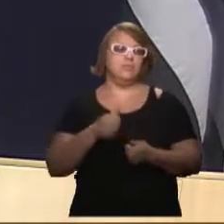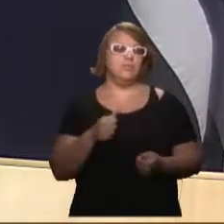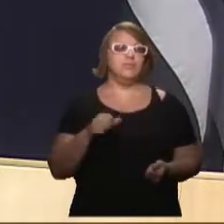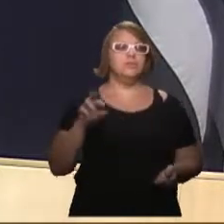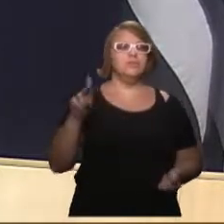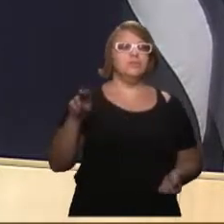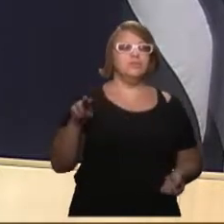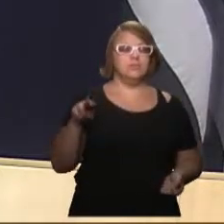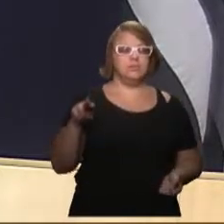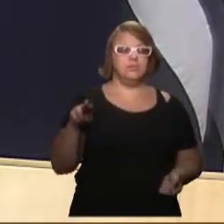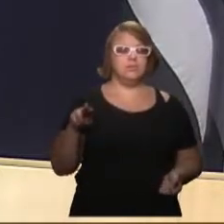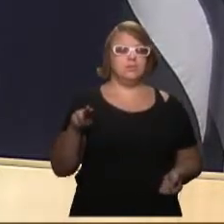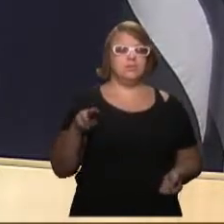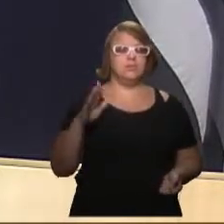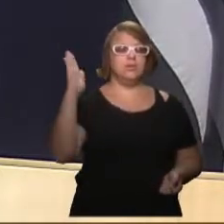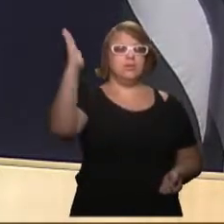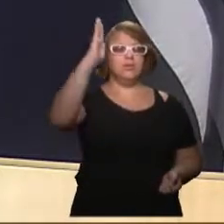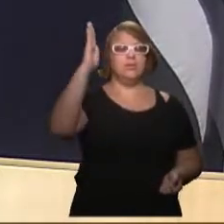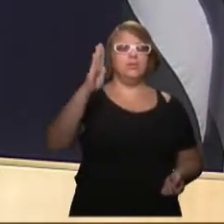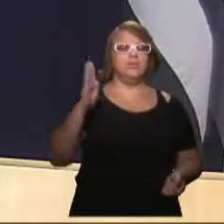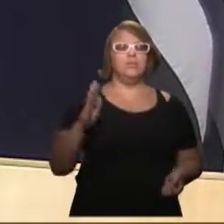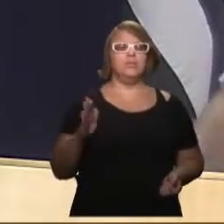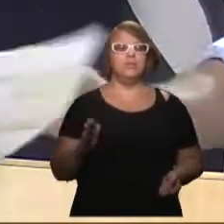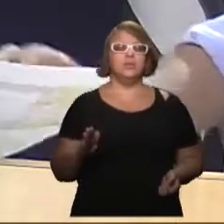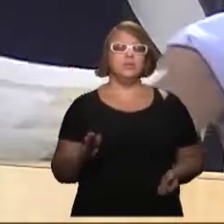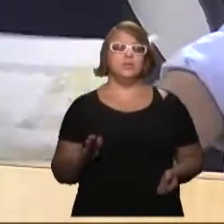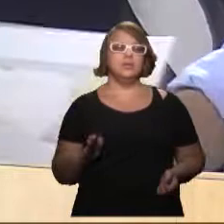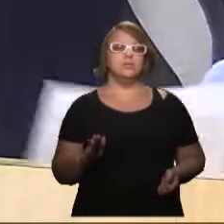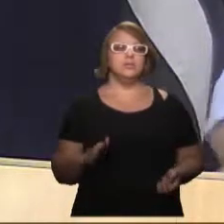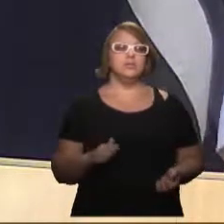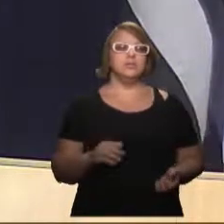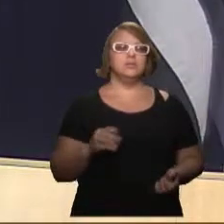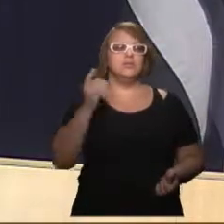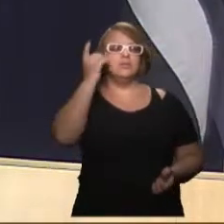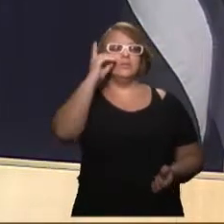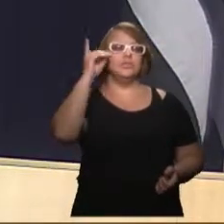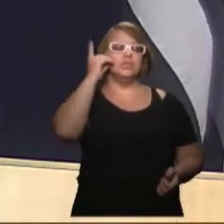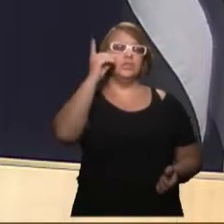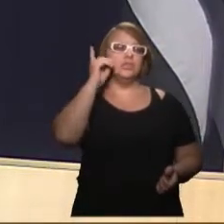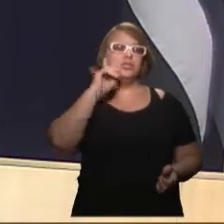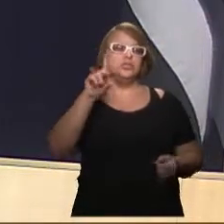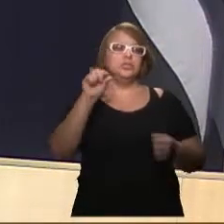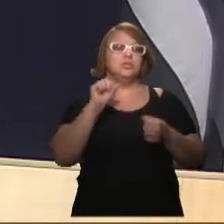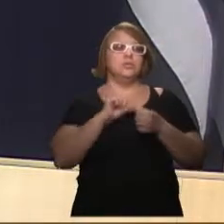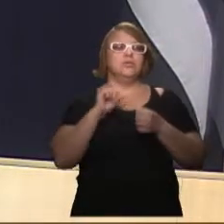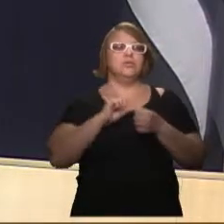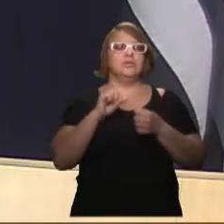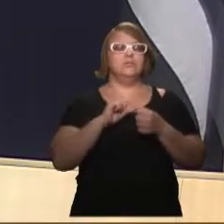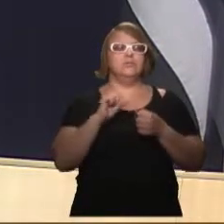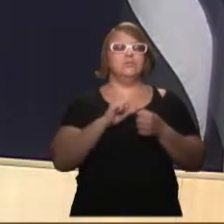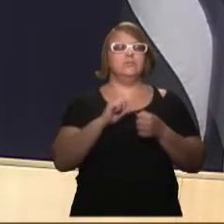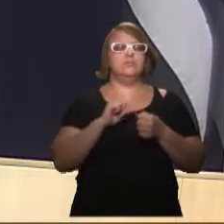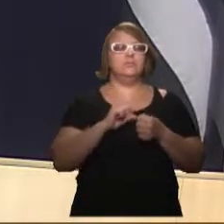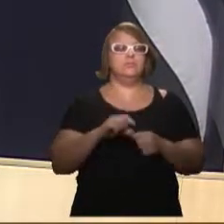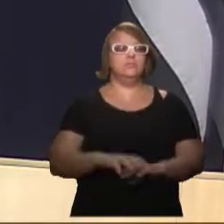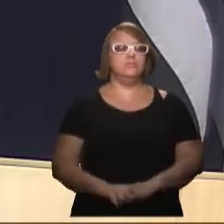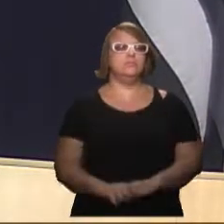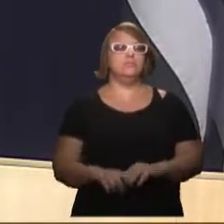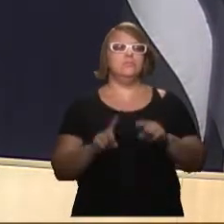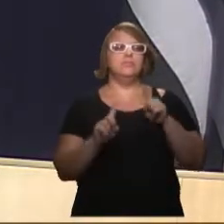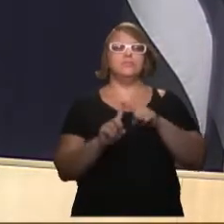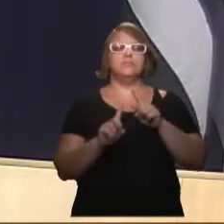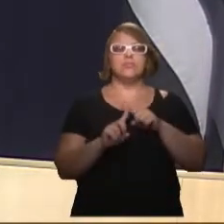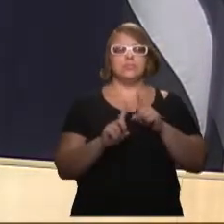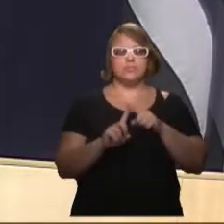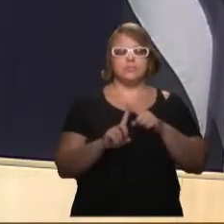o Brasil dia a dia tem cumprido. Dia a dia o Brasil tem cumprido. E aí cabe ressaltar aqui o primeiro dele,